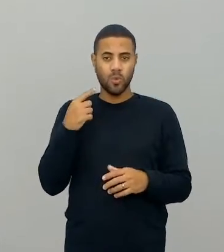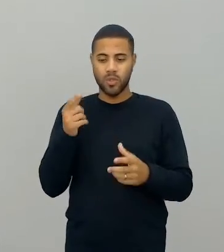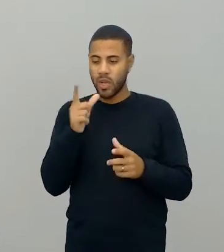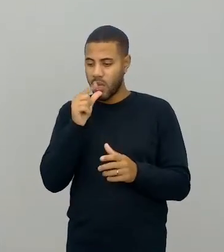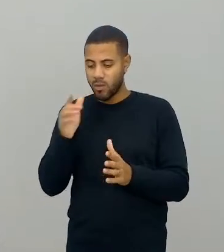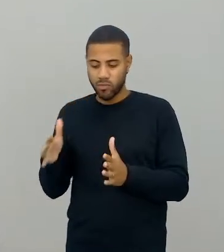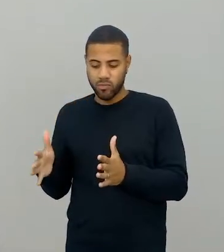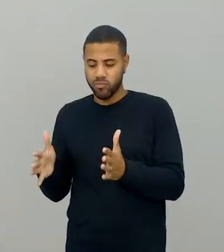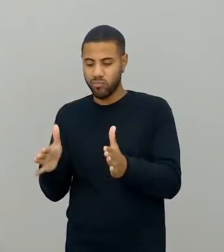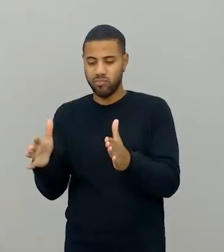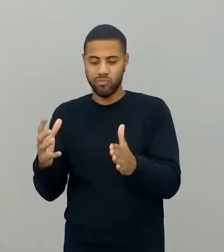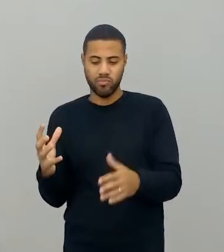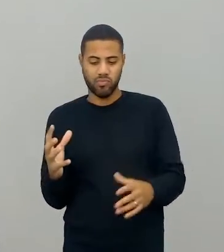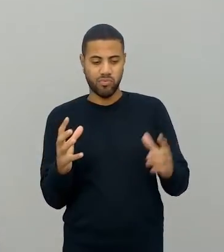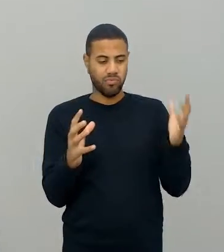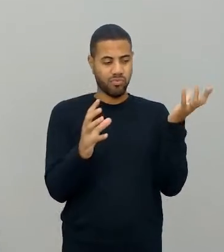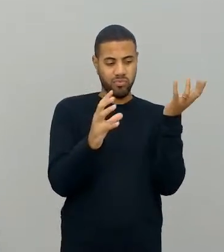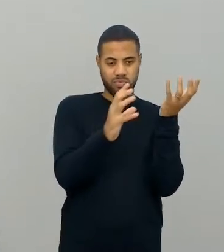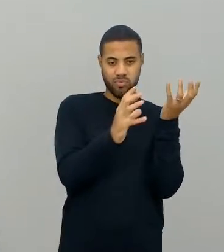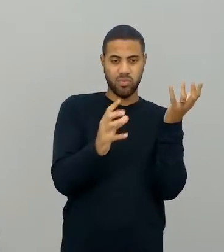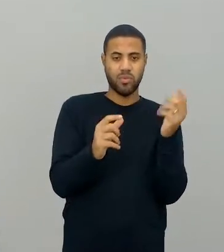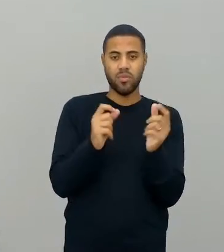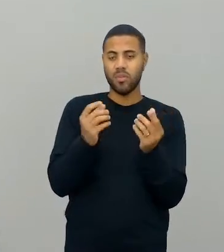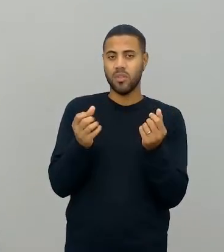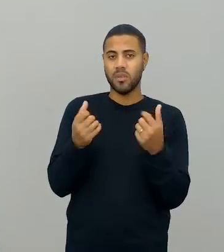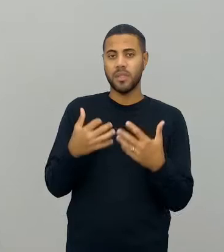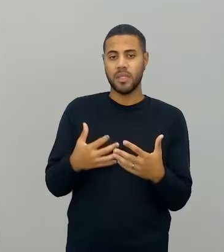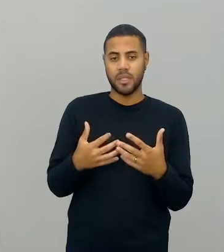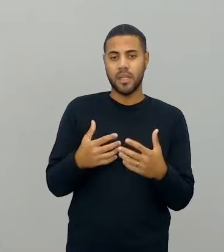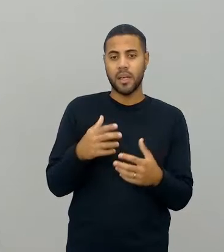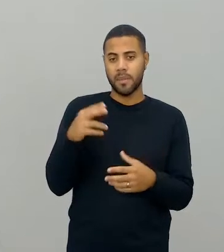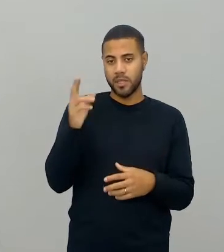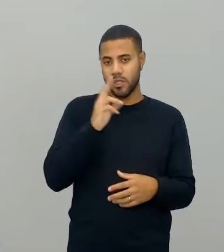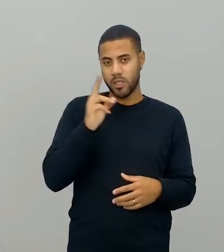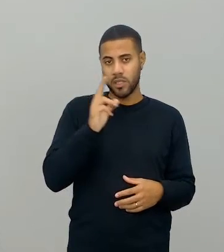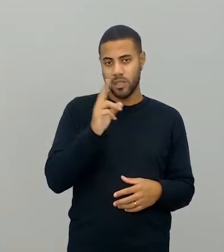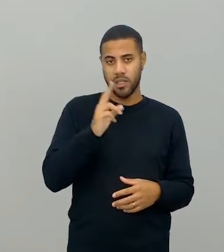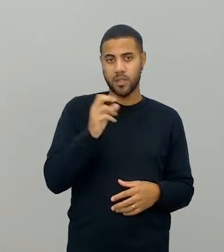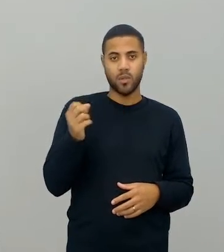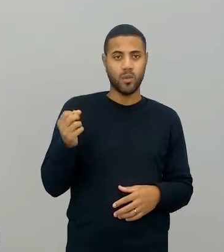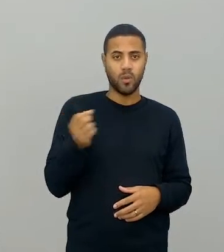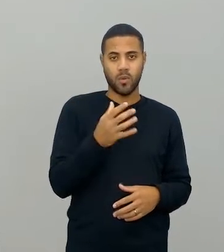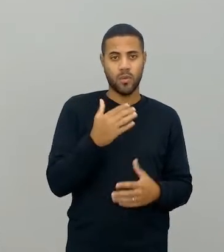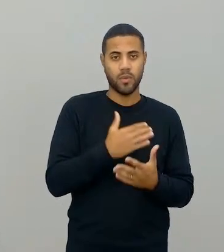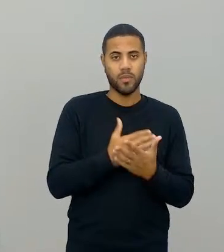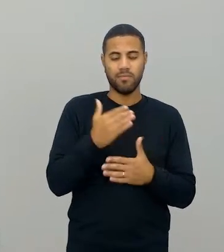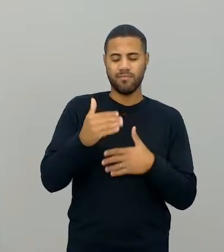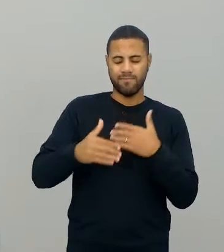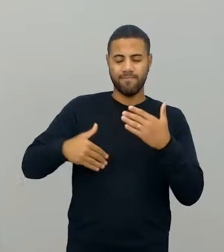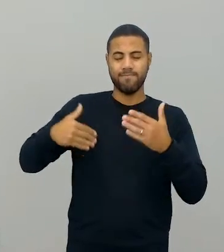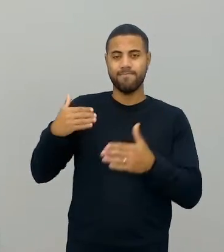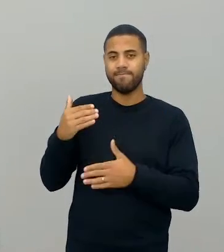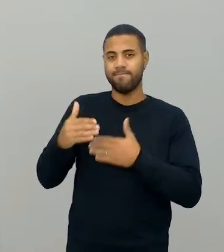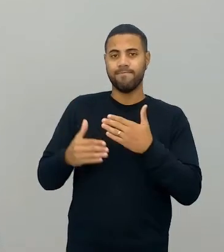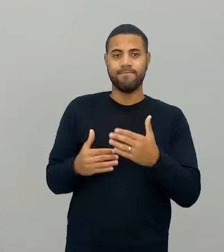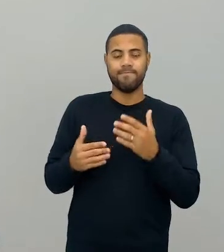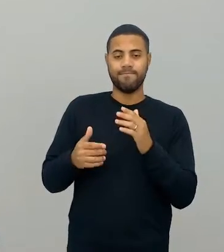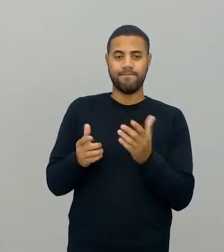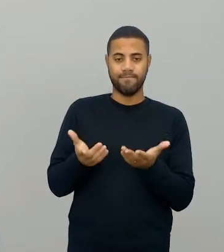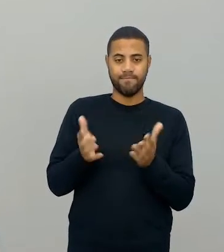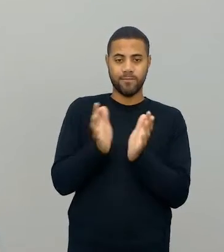contaminantes, os contaminantes emergentes que são falados, né? Porque são esses que agora estão